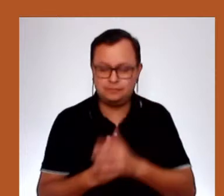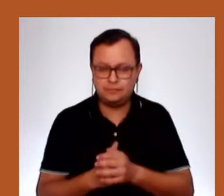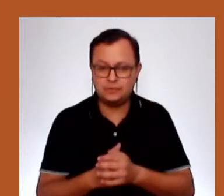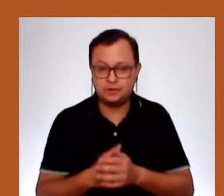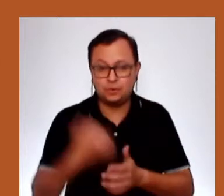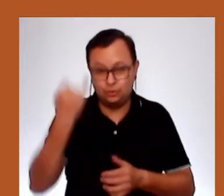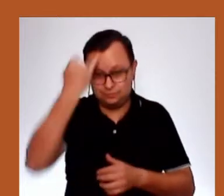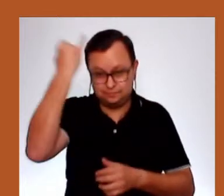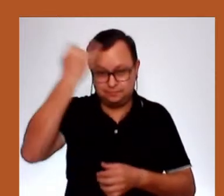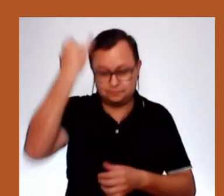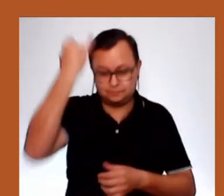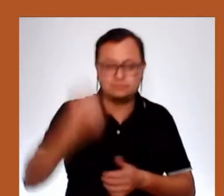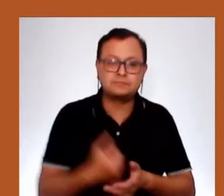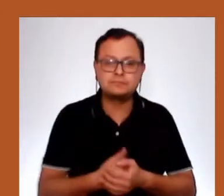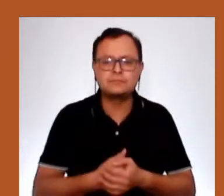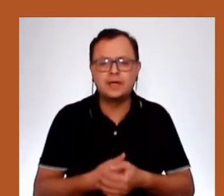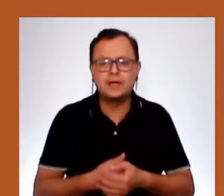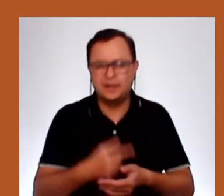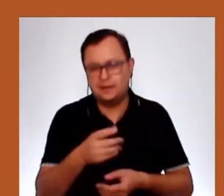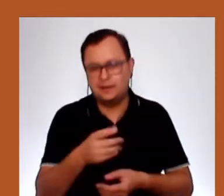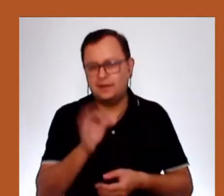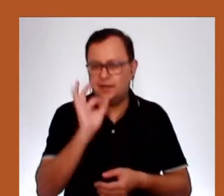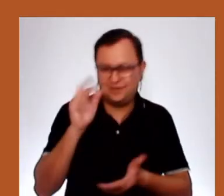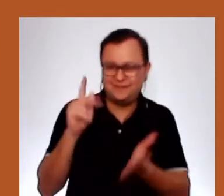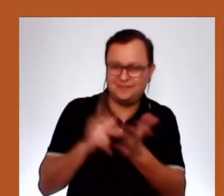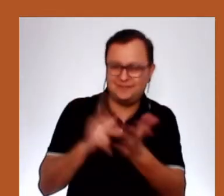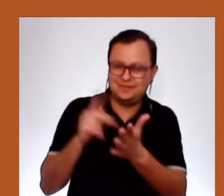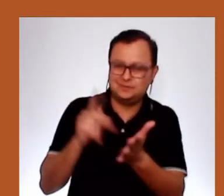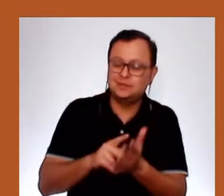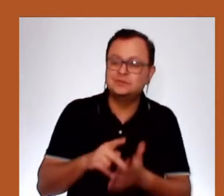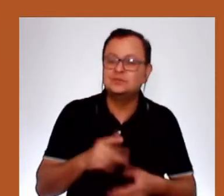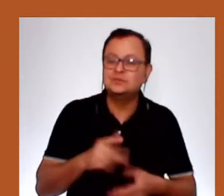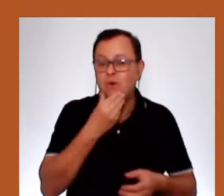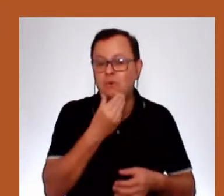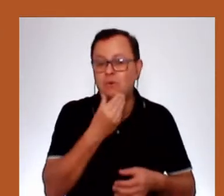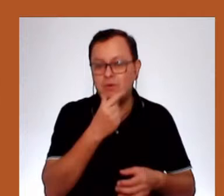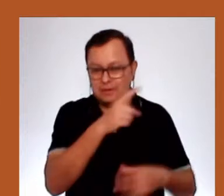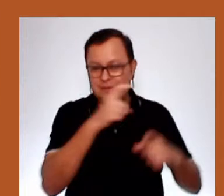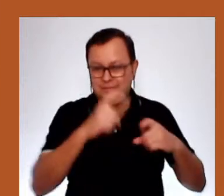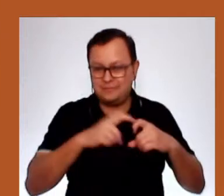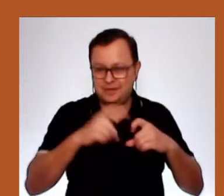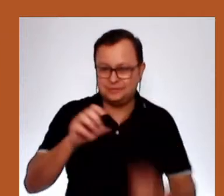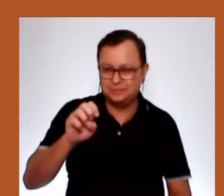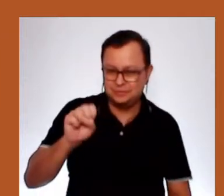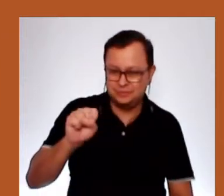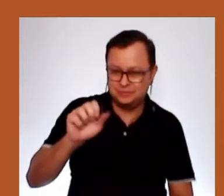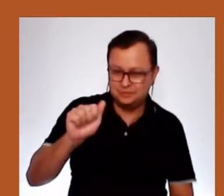Ah, o Dr. Samir fala isso sempre, né? Ele debocha um pouco